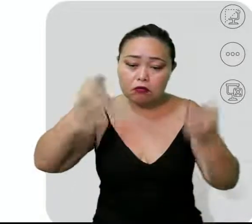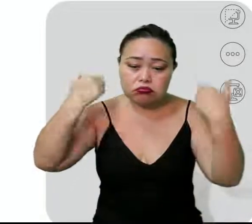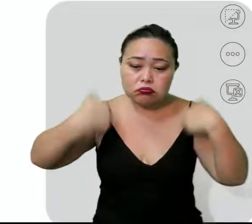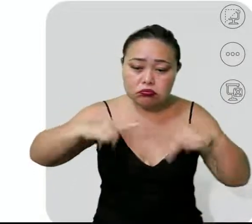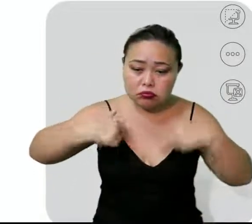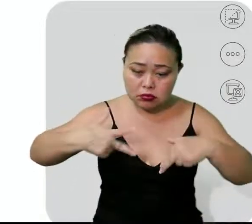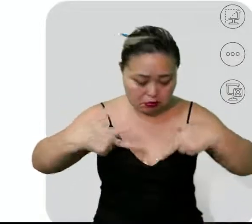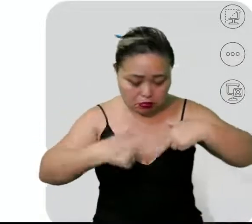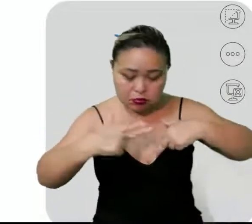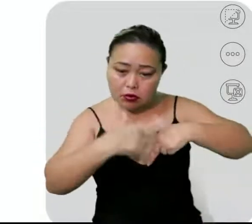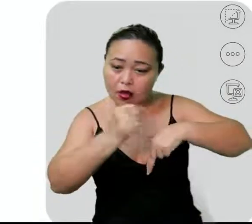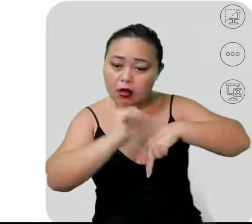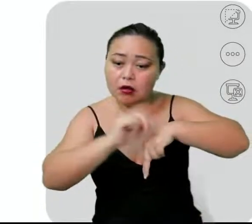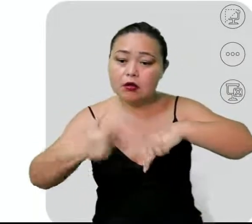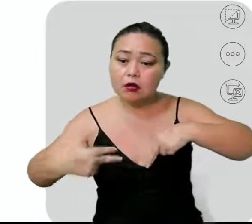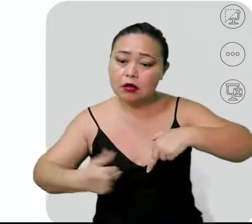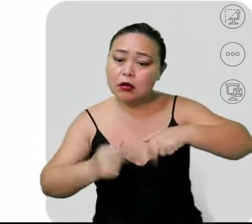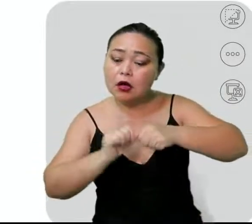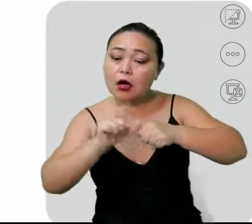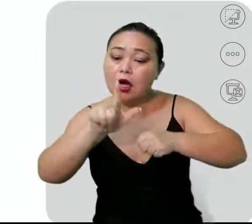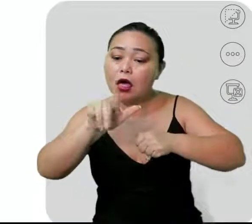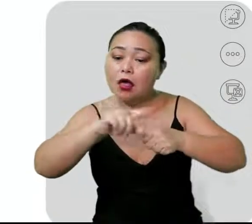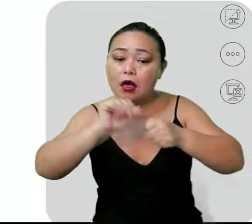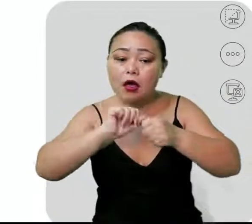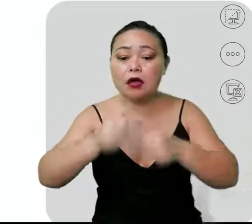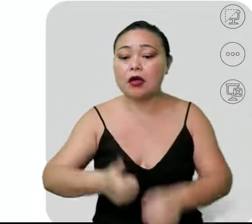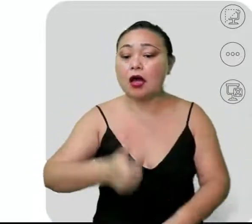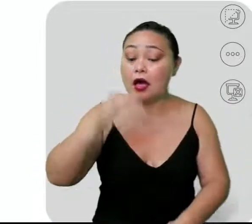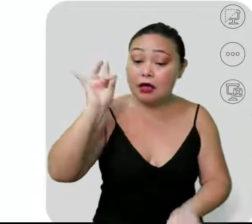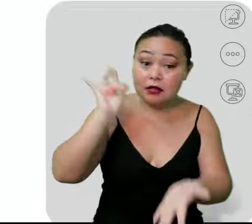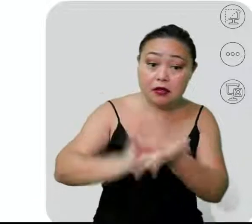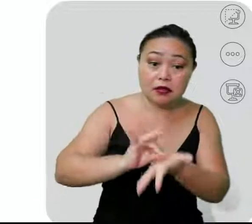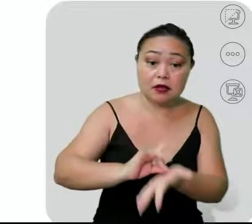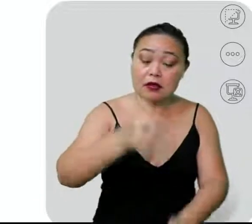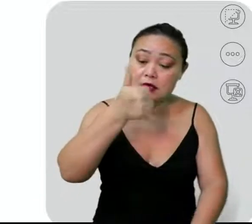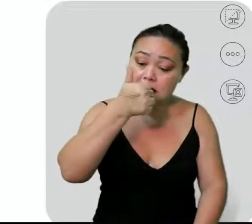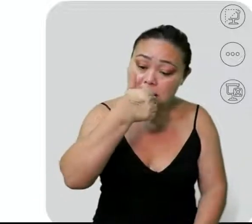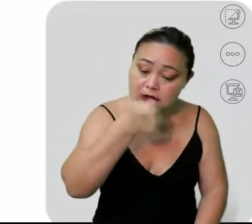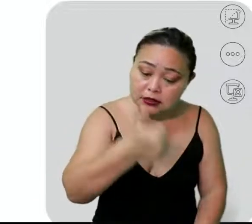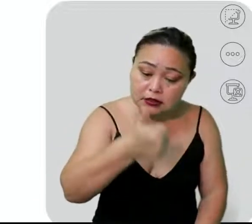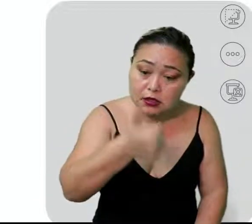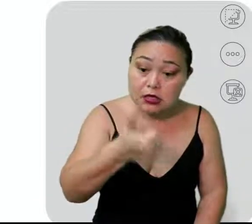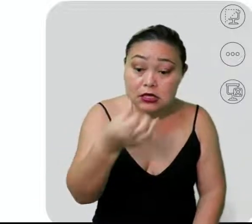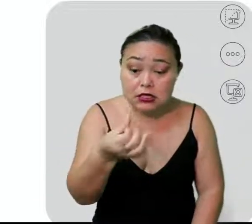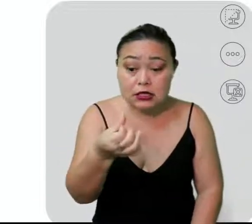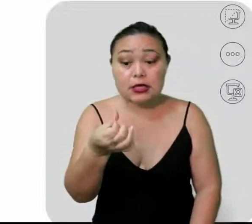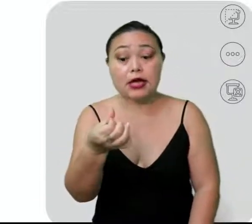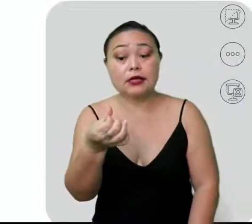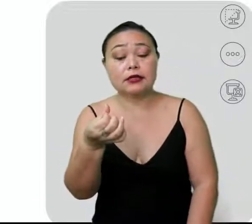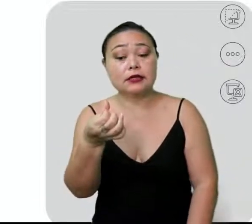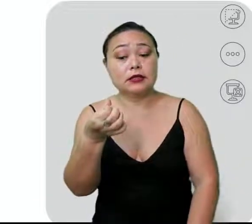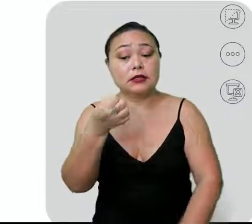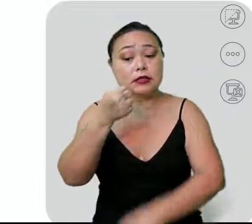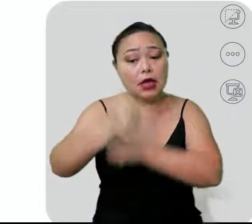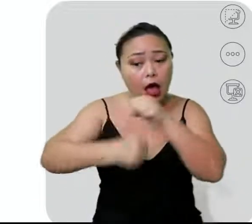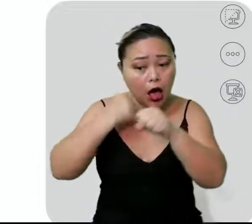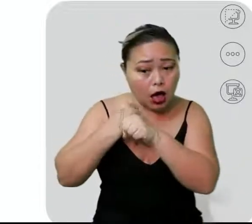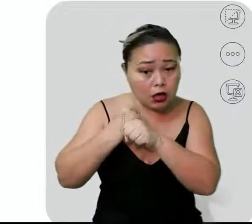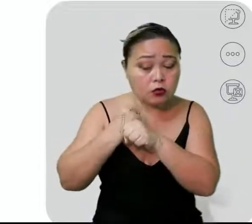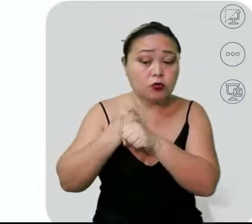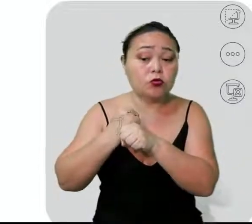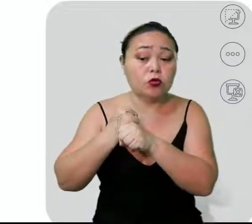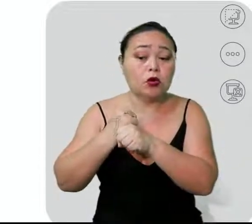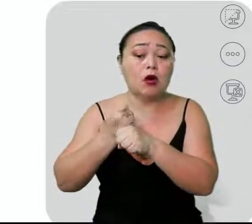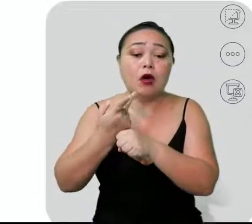com isso trava uma guerra de cem na verdade ela do foram 116 anos tá a gente fala 100 anos para